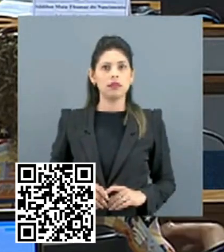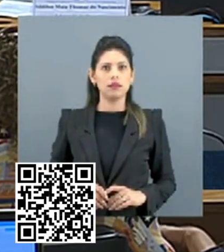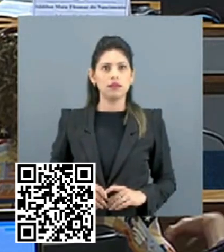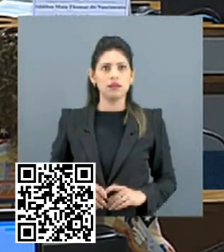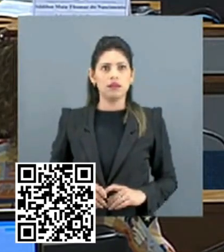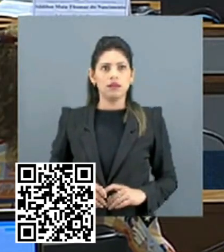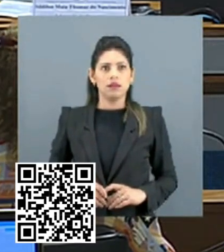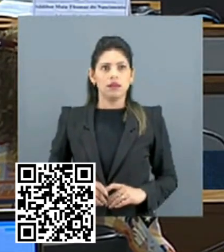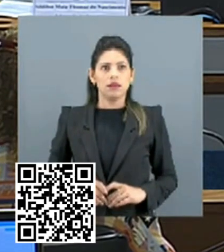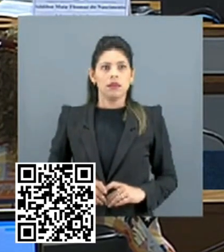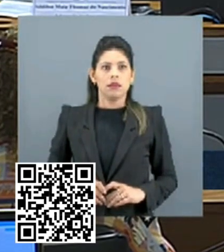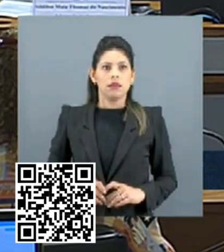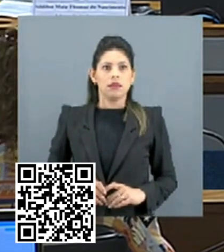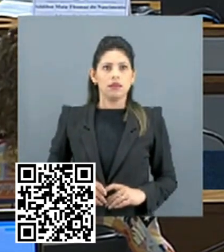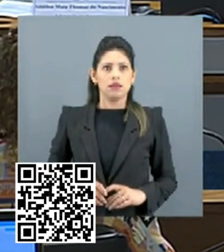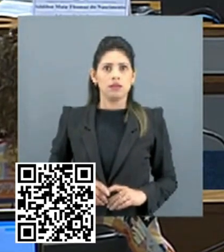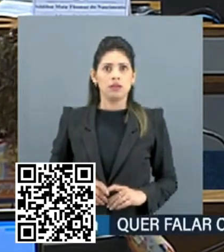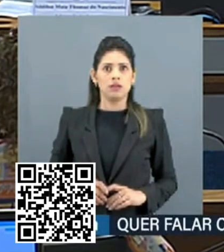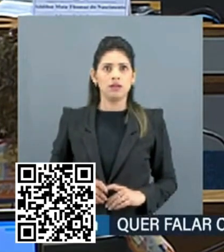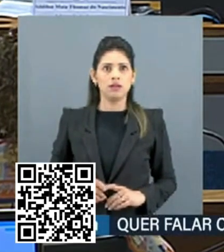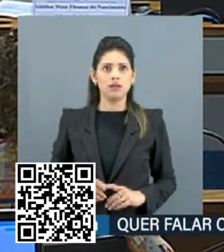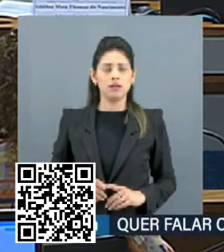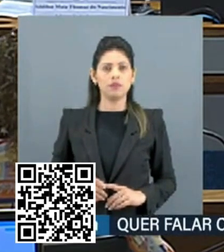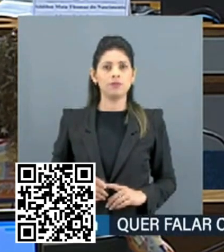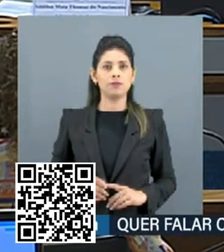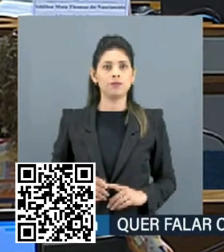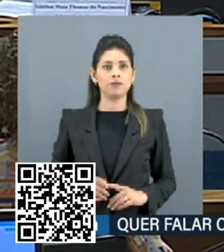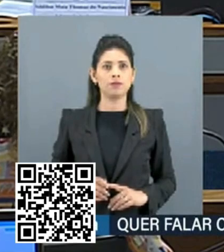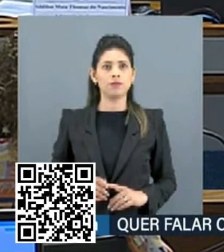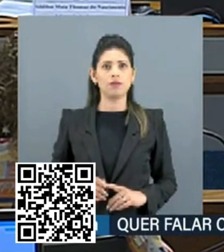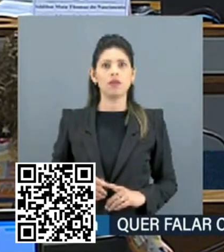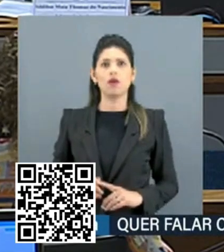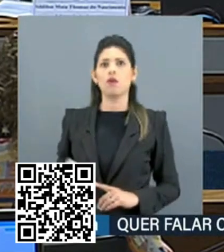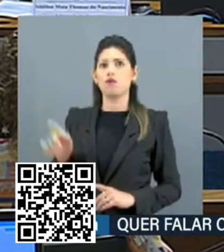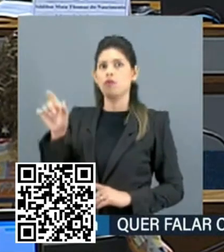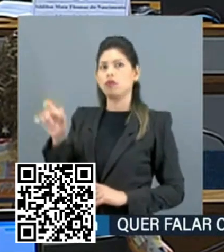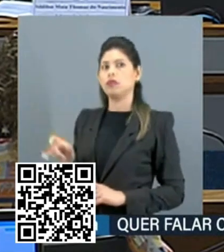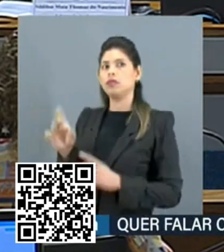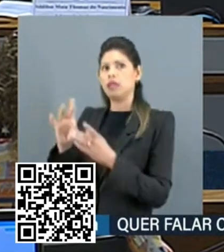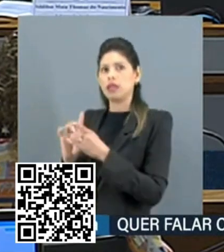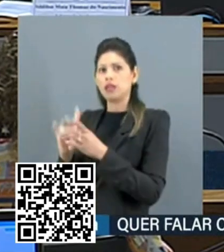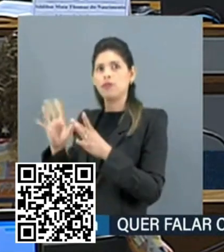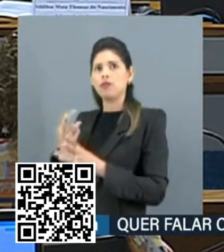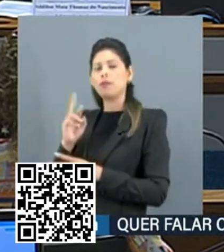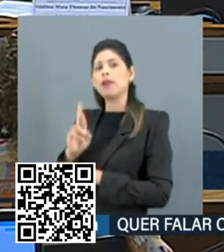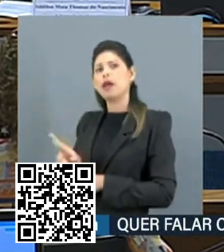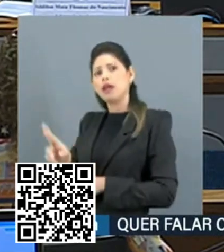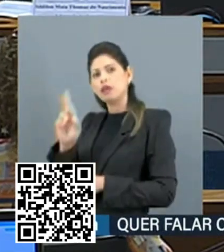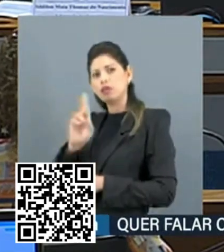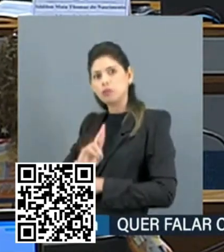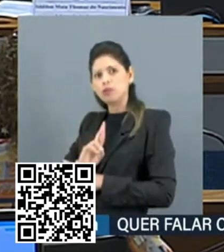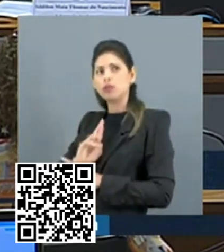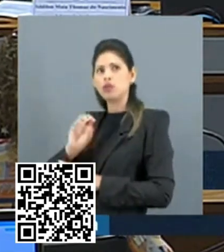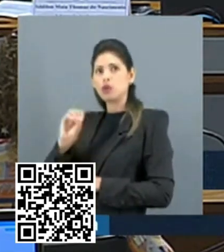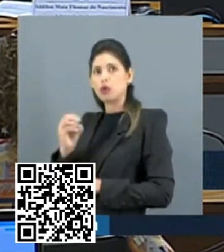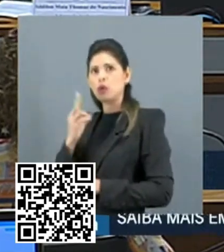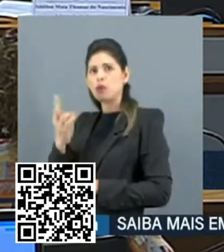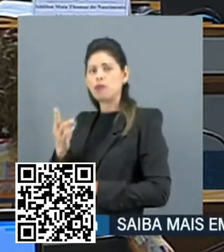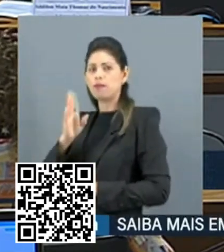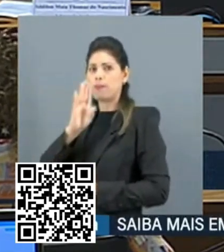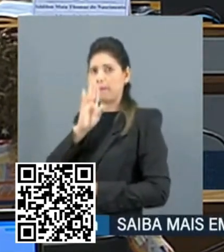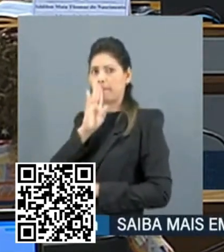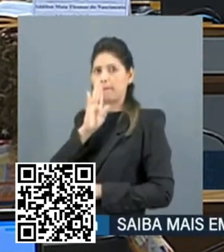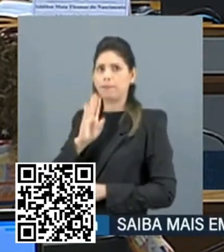não. Como já foi colocado, o senhor tem um direito constitucional que lhe assiste de manter, de fato, o